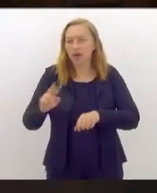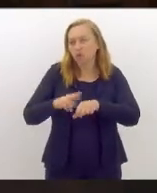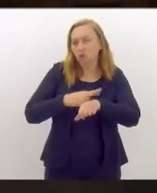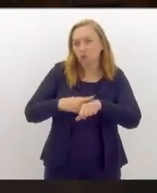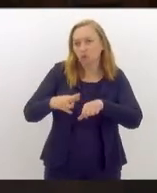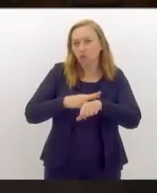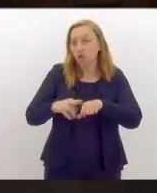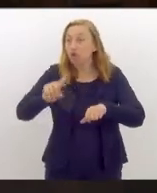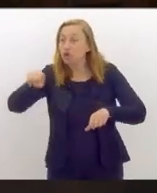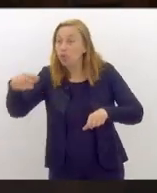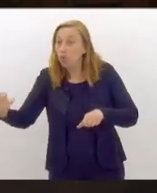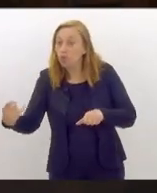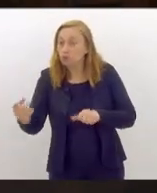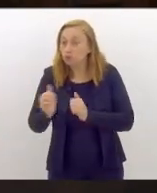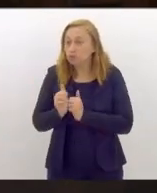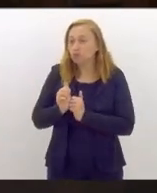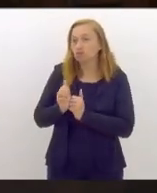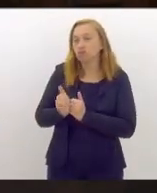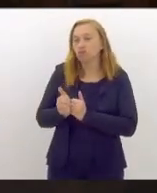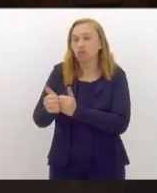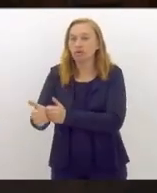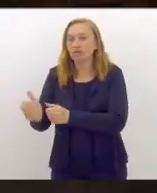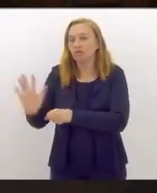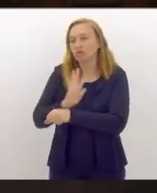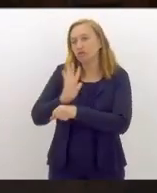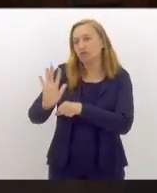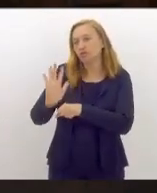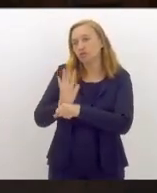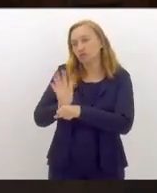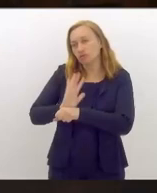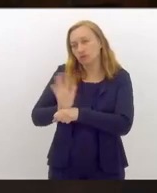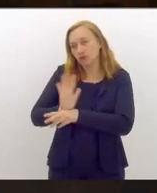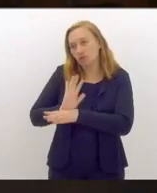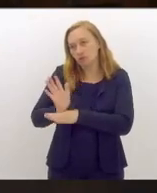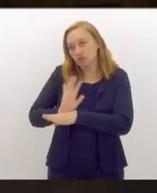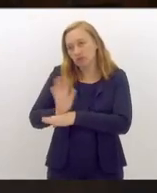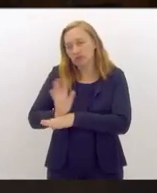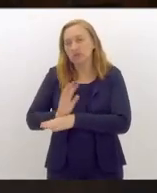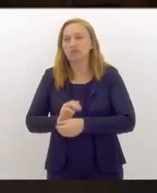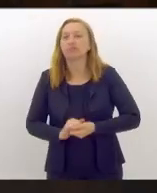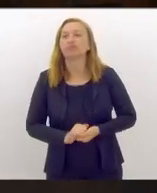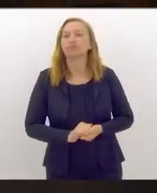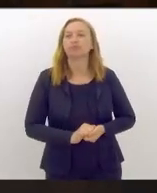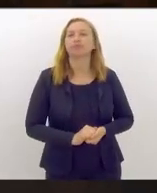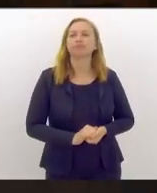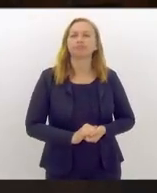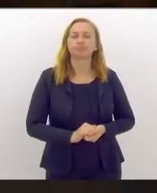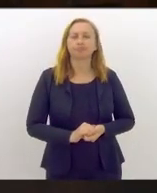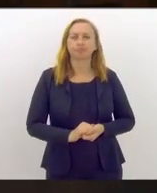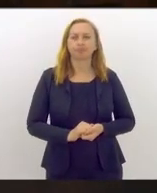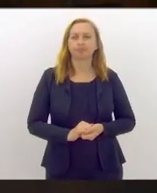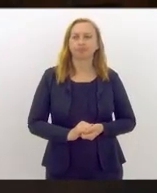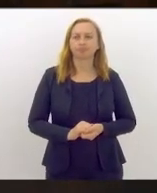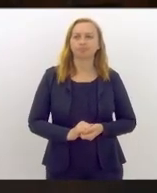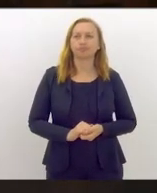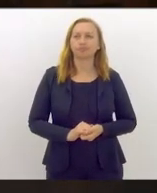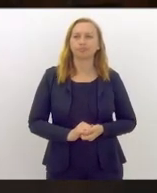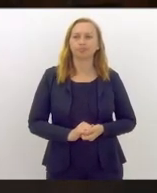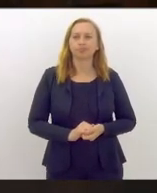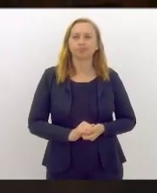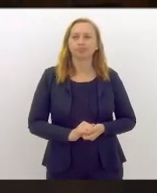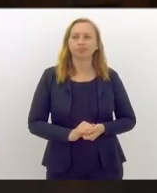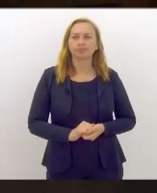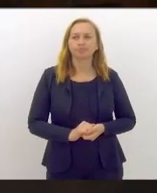outros filmes que eu fui acompanhando ao longo da trajetória como tungstênio como Ana é que essa